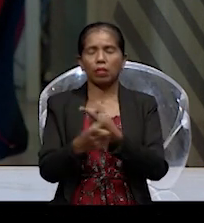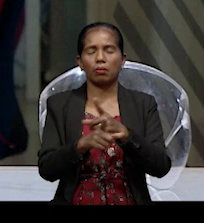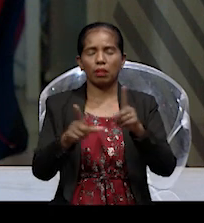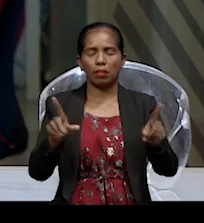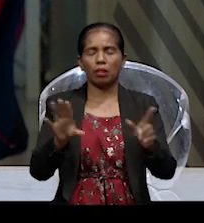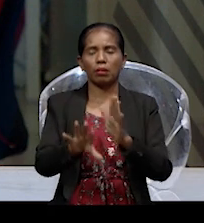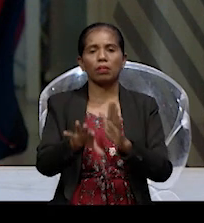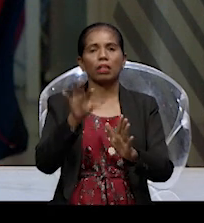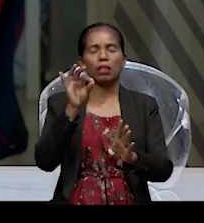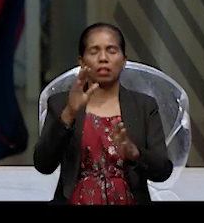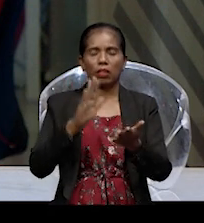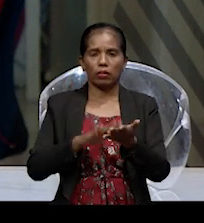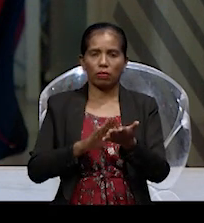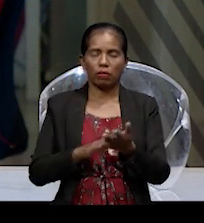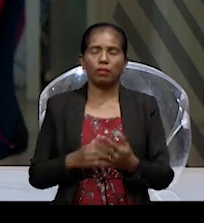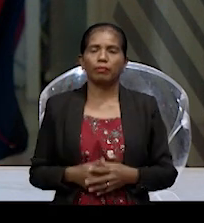escola.